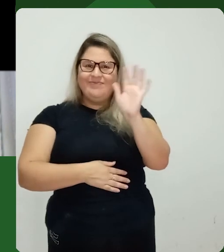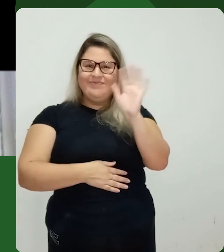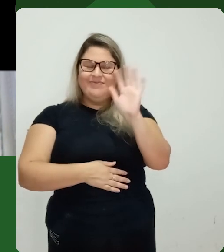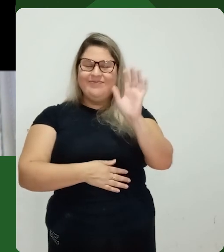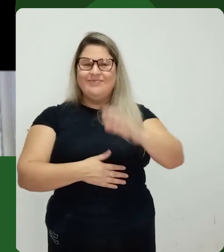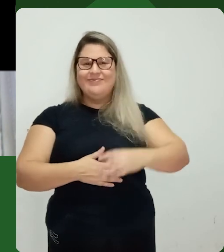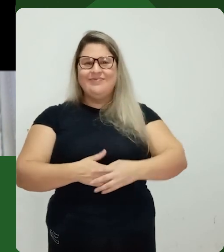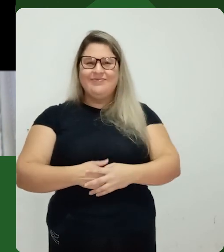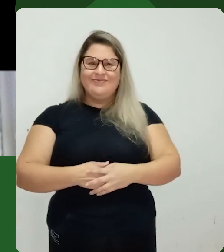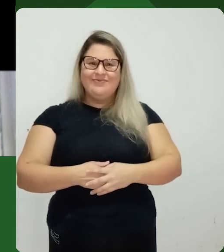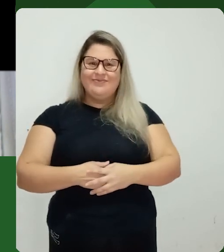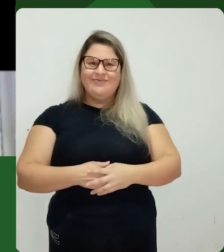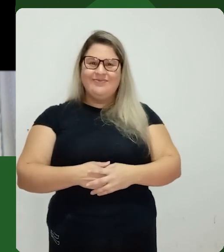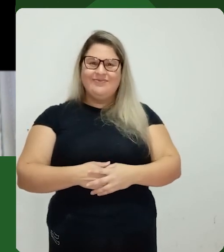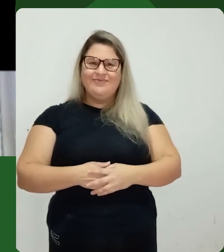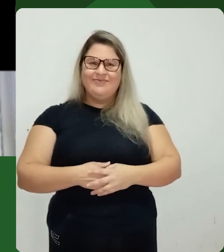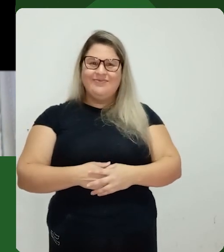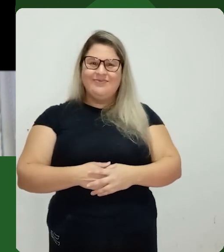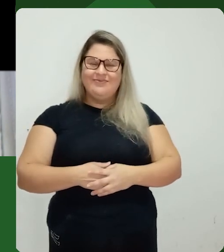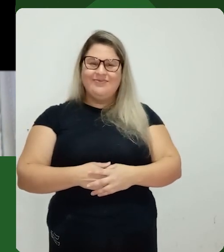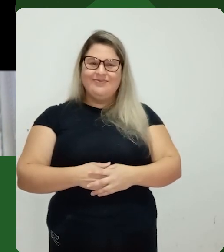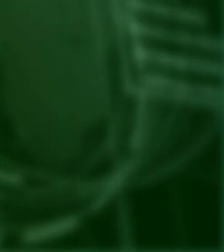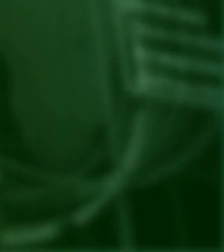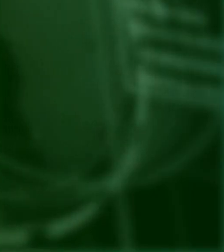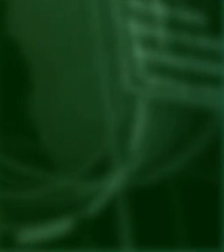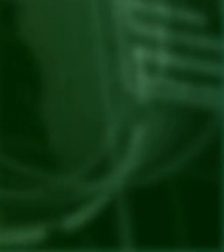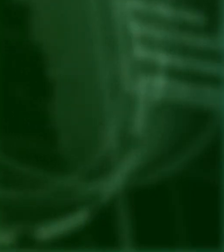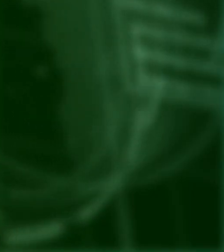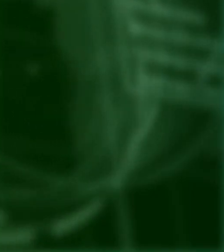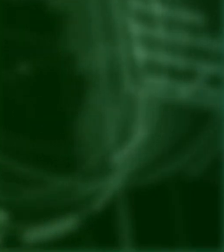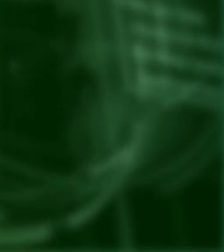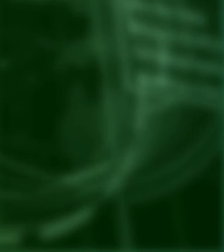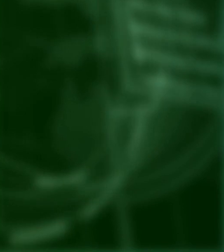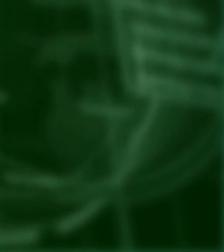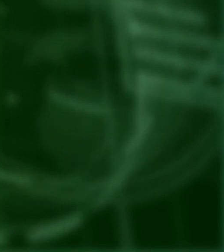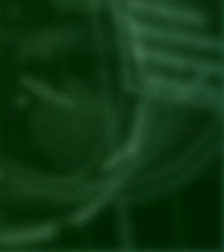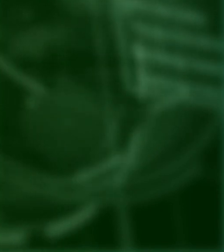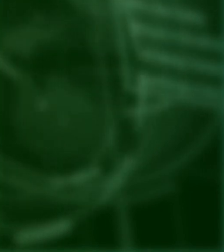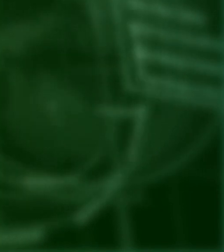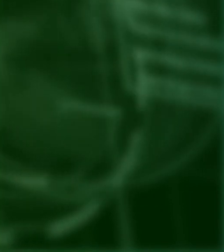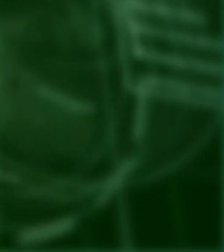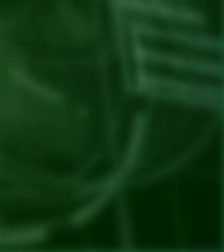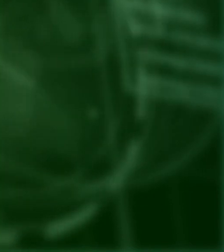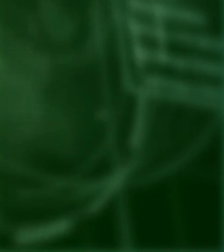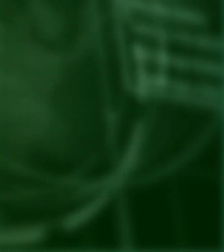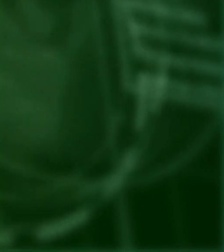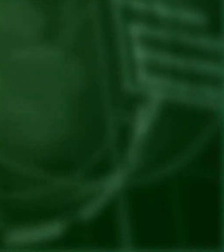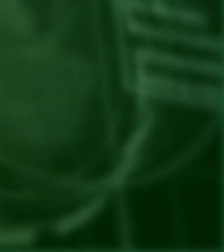Como foi o caso aqui. Espero que você tenha gostado. Um grande abraço, até mais.